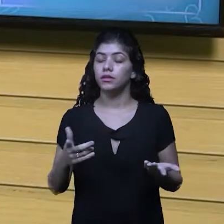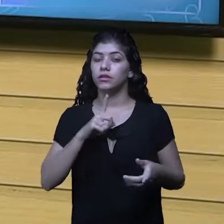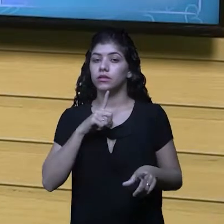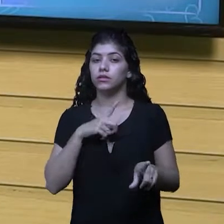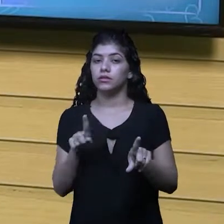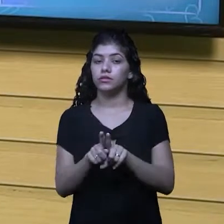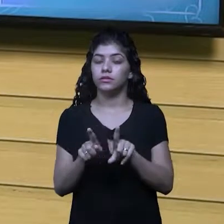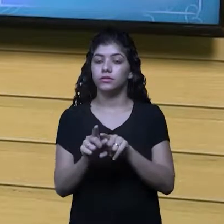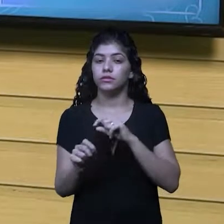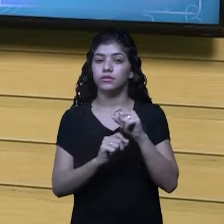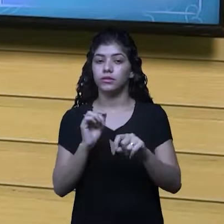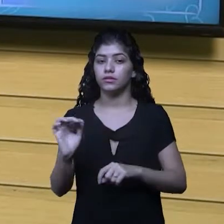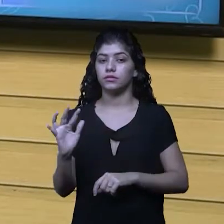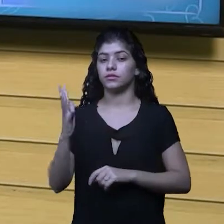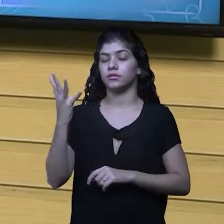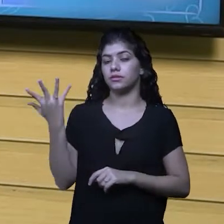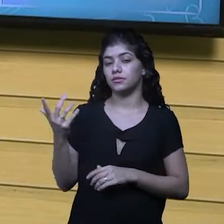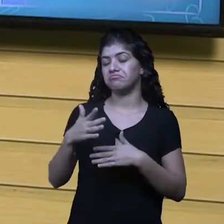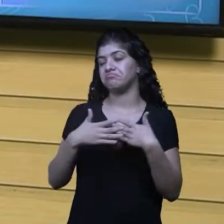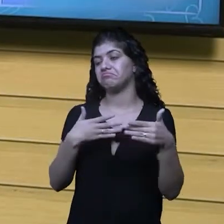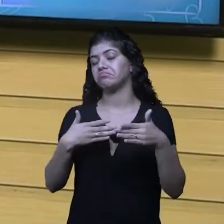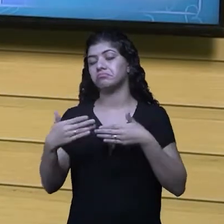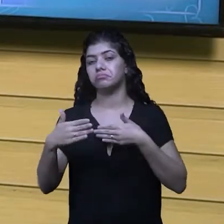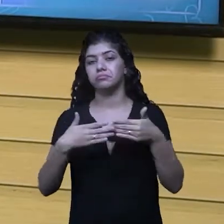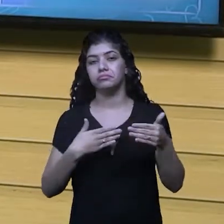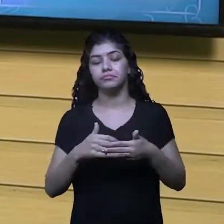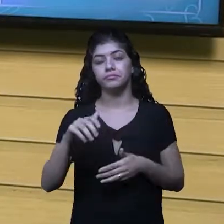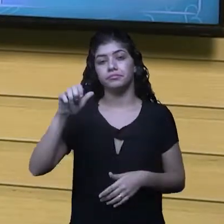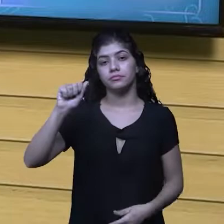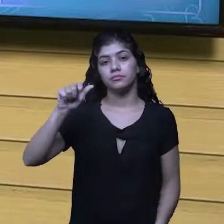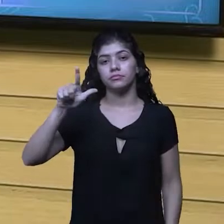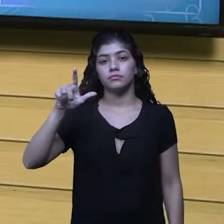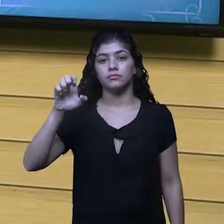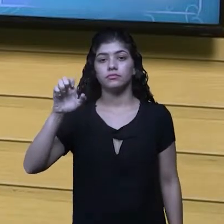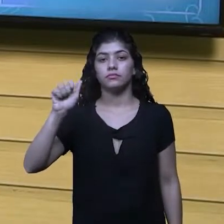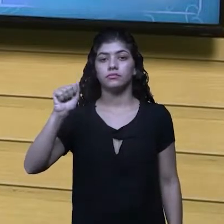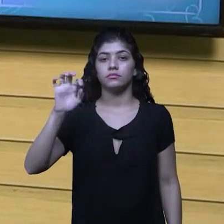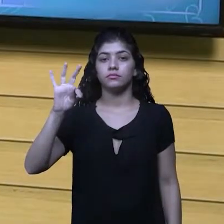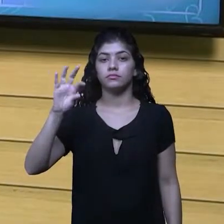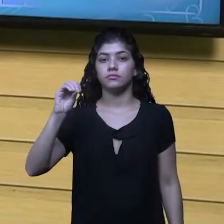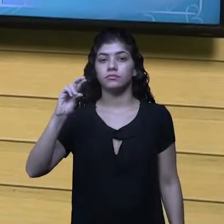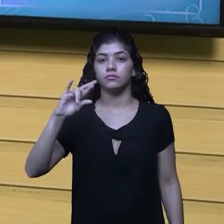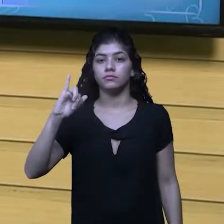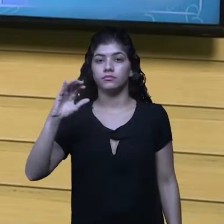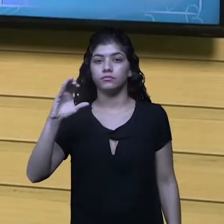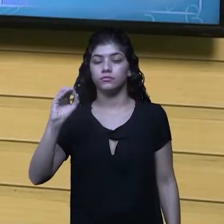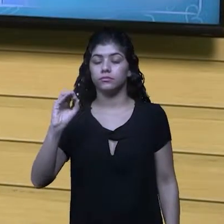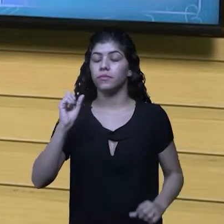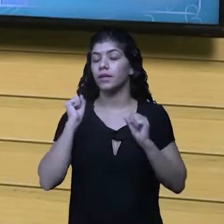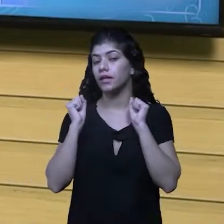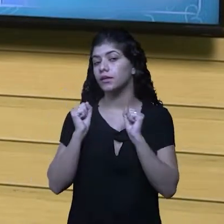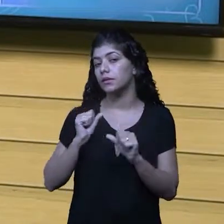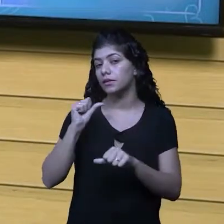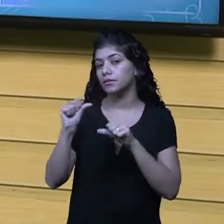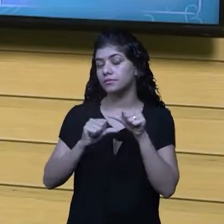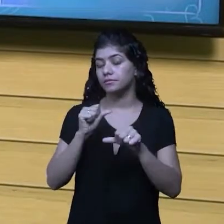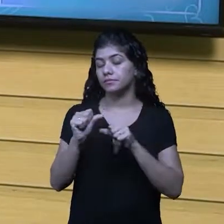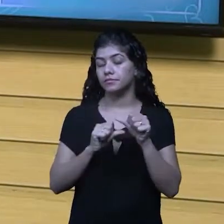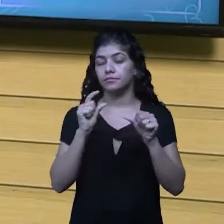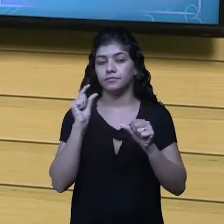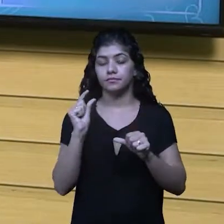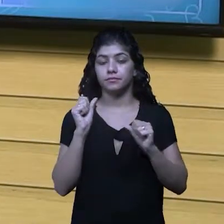uma natureza aleatória, ou seja, esses valores eles podem alterar um pouco, eles podem